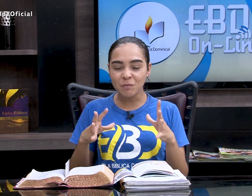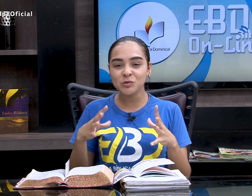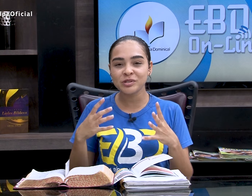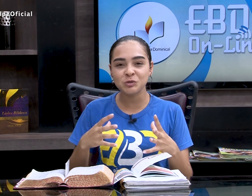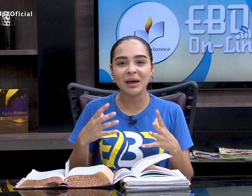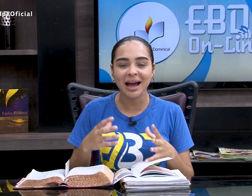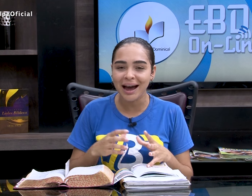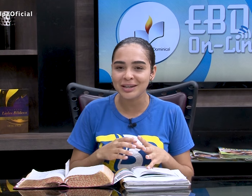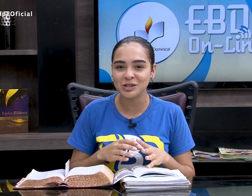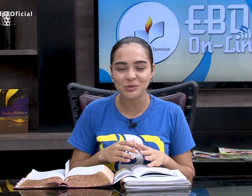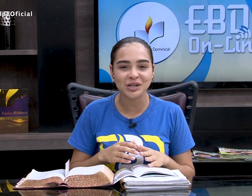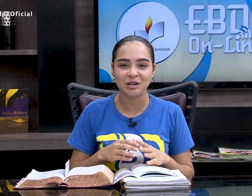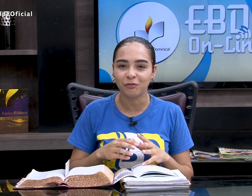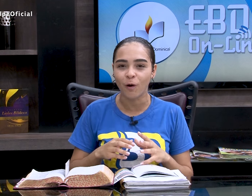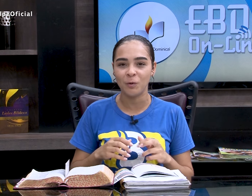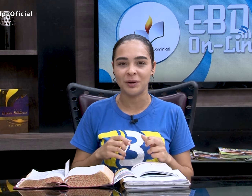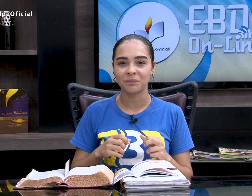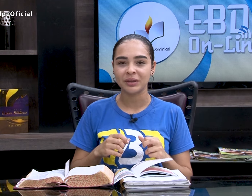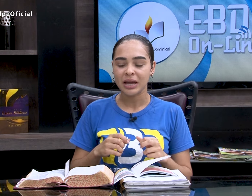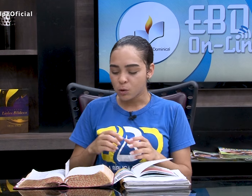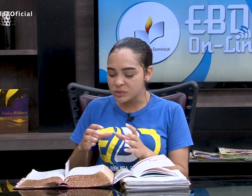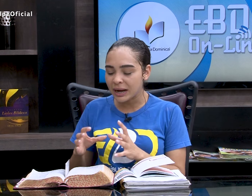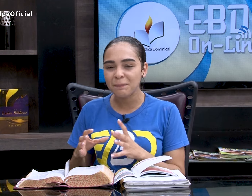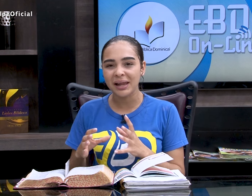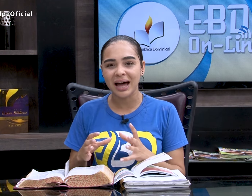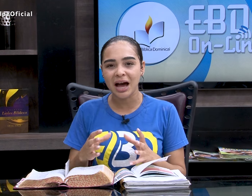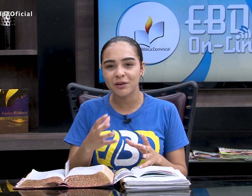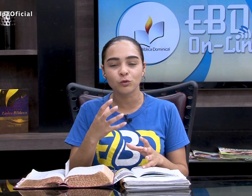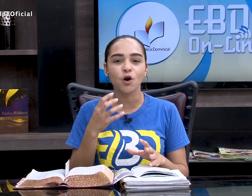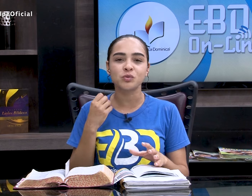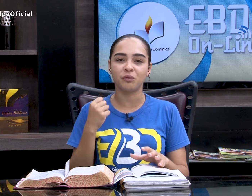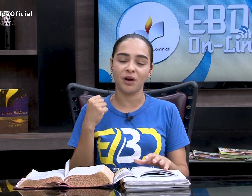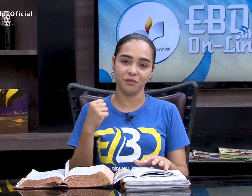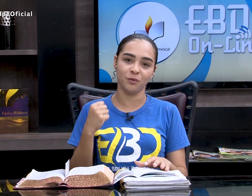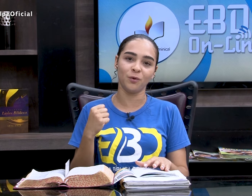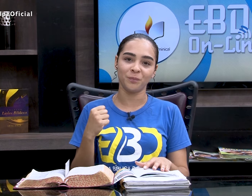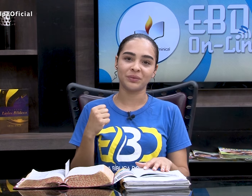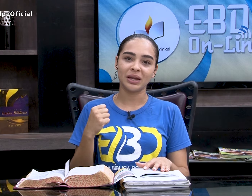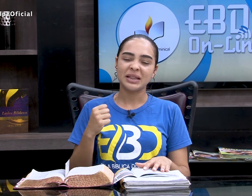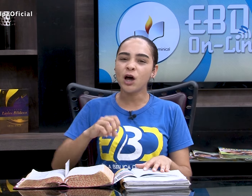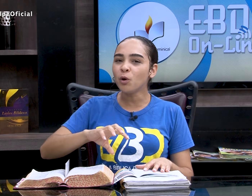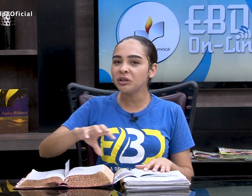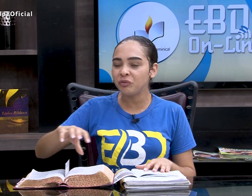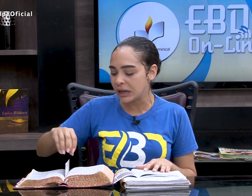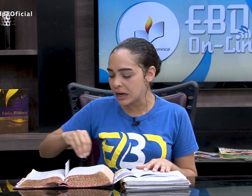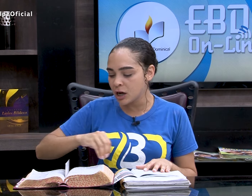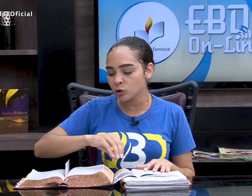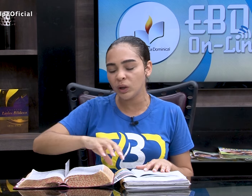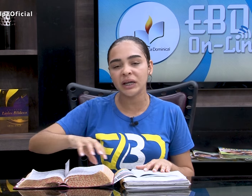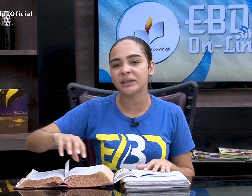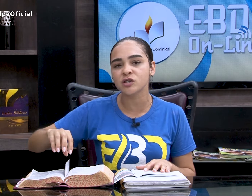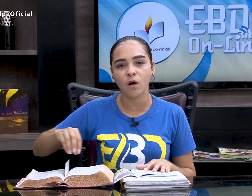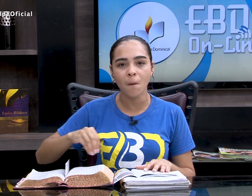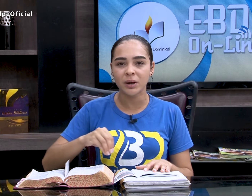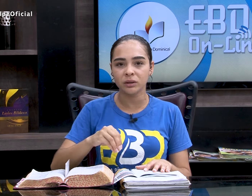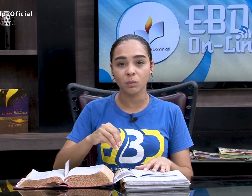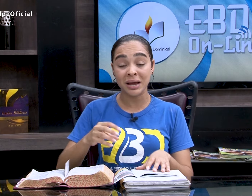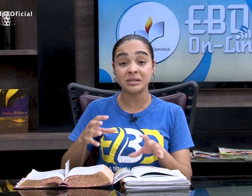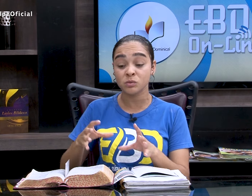devemos nos espelhar em Jesus dessa forma usar a palavra ao Nosso a favor não modificando e nem